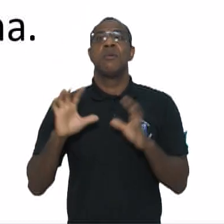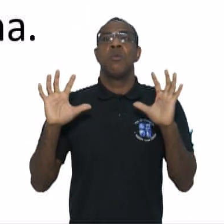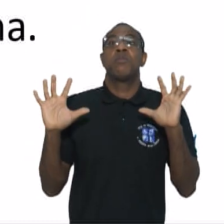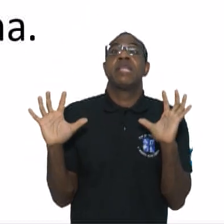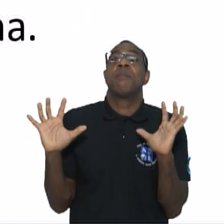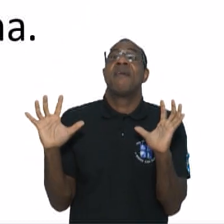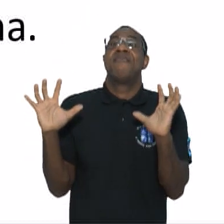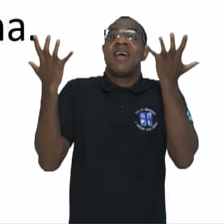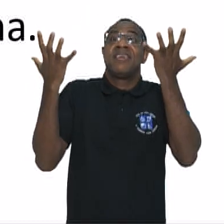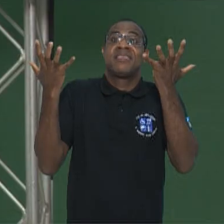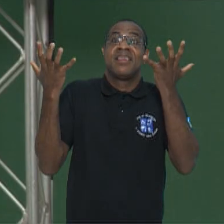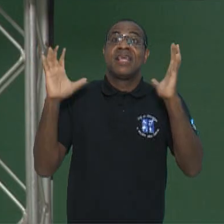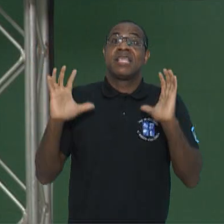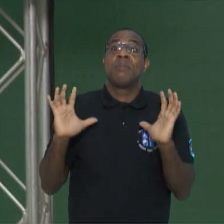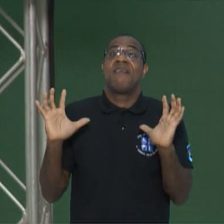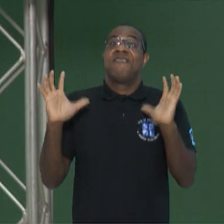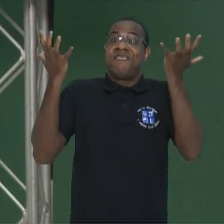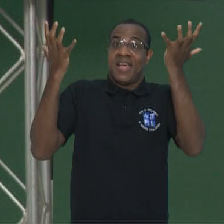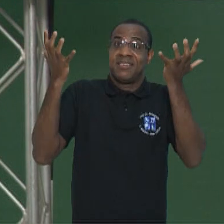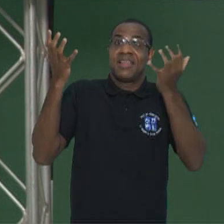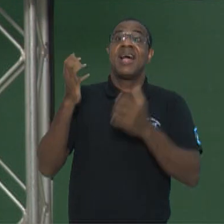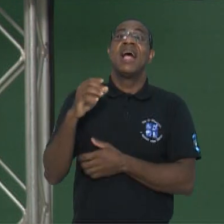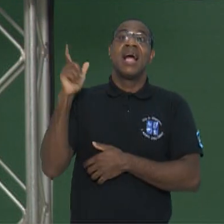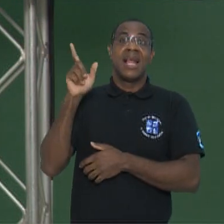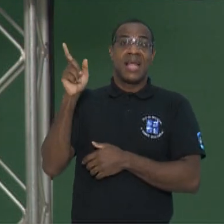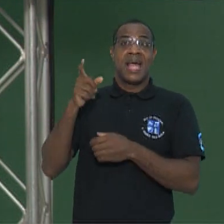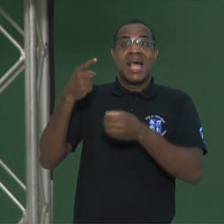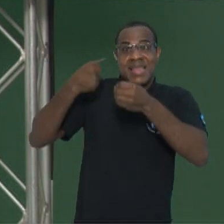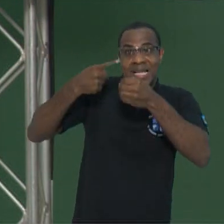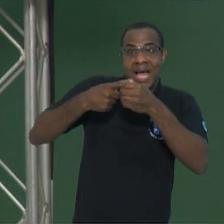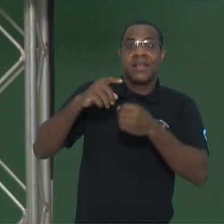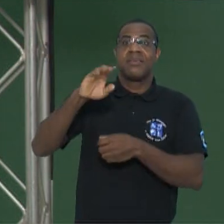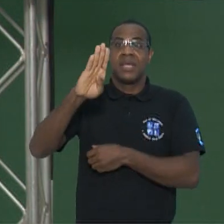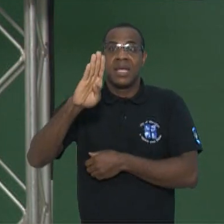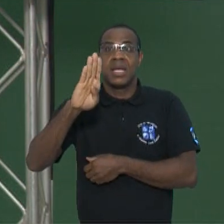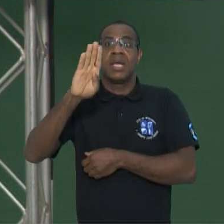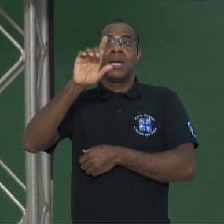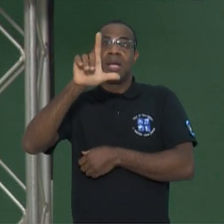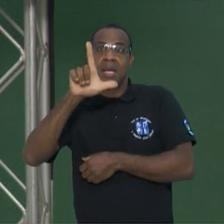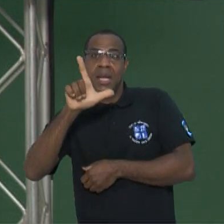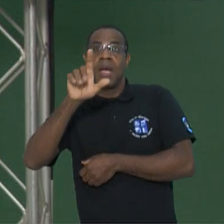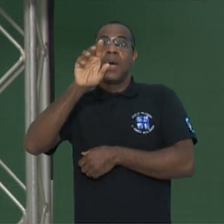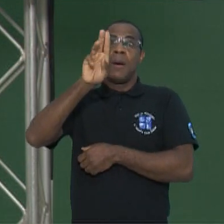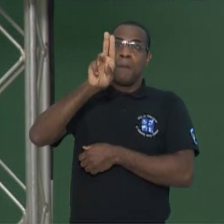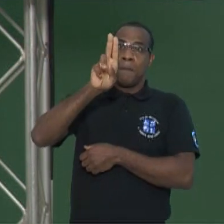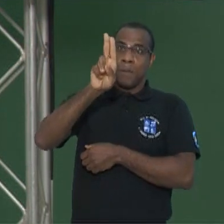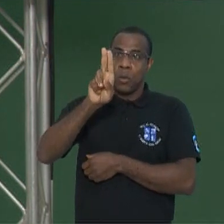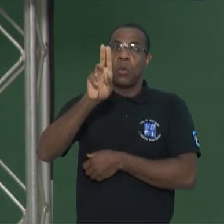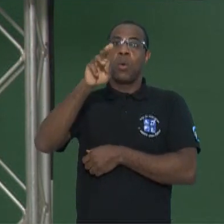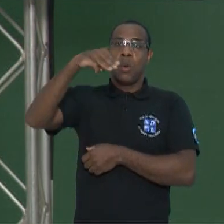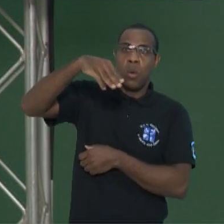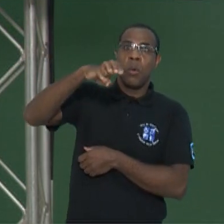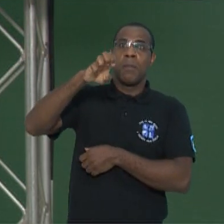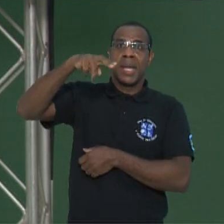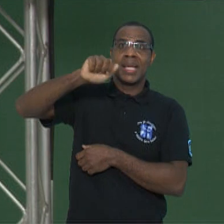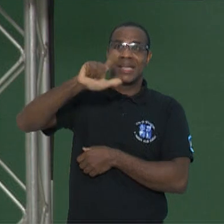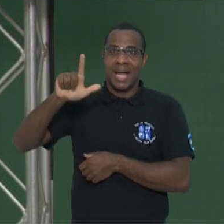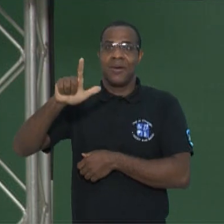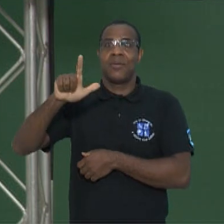uma cidade com características alemãs, por essa influência cultural que a gente vem tratando ao longo da nossa aula,